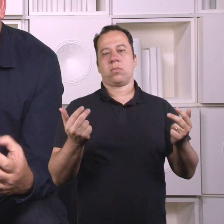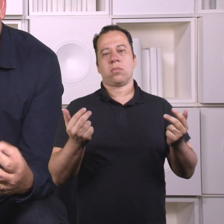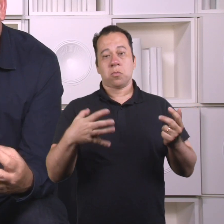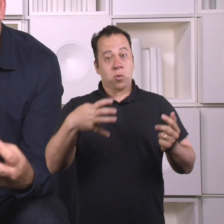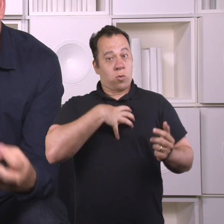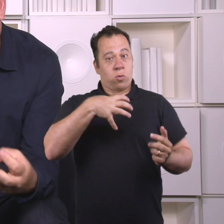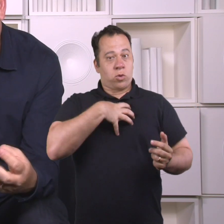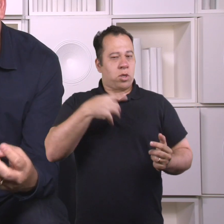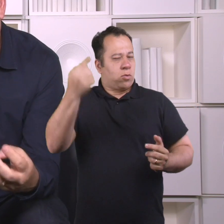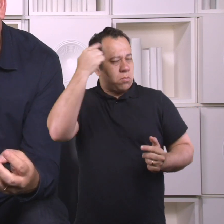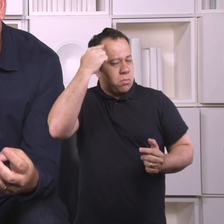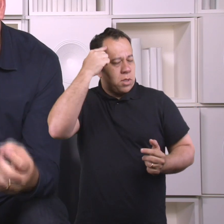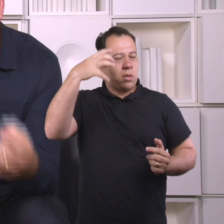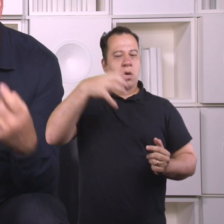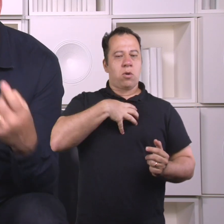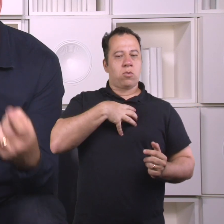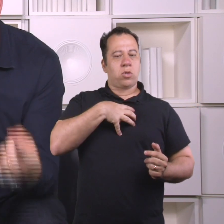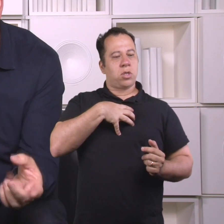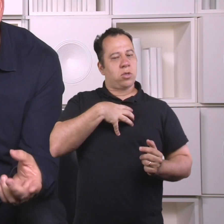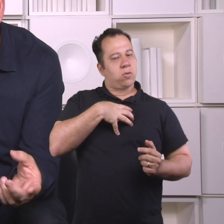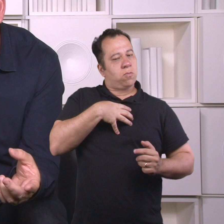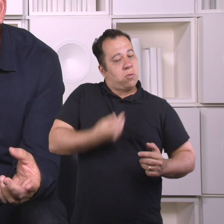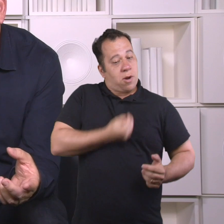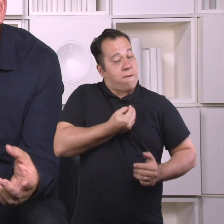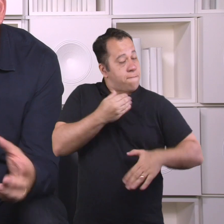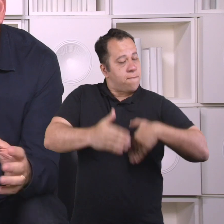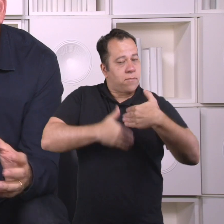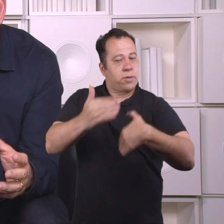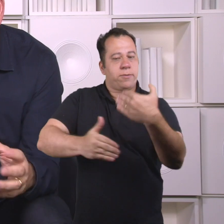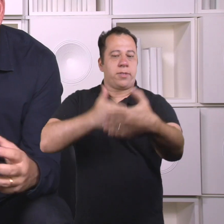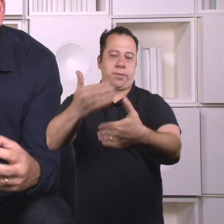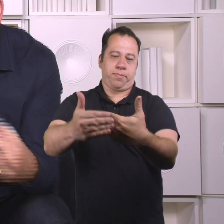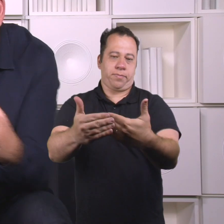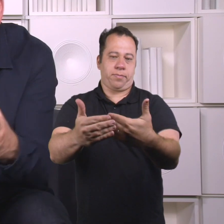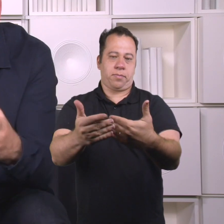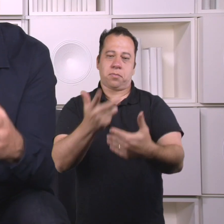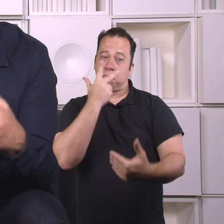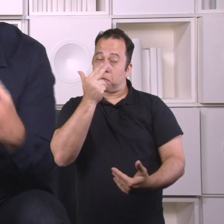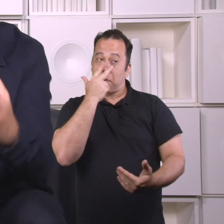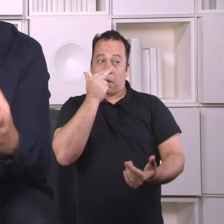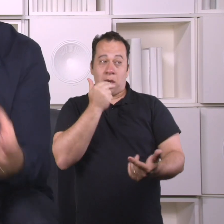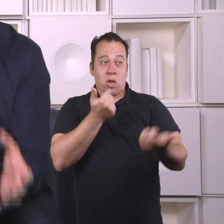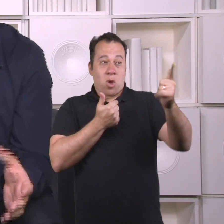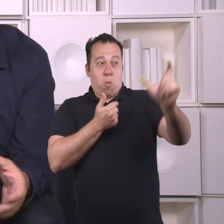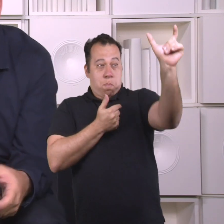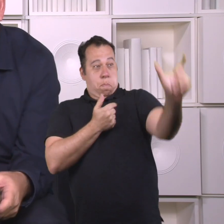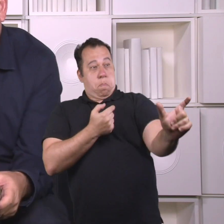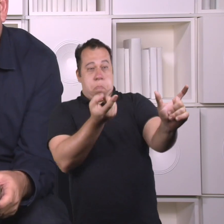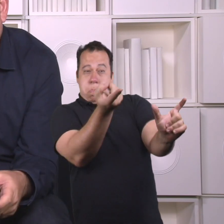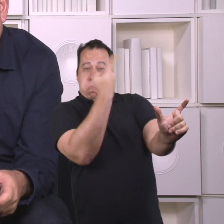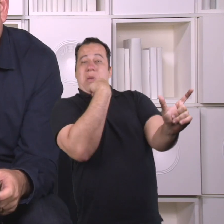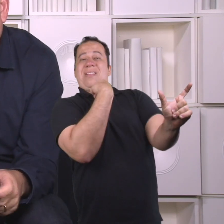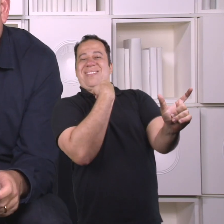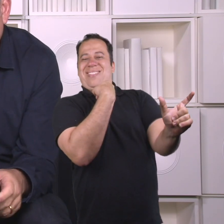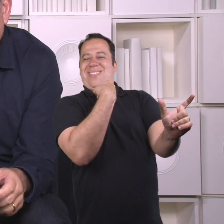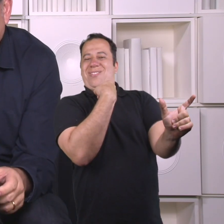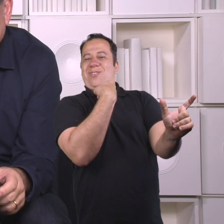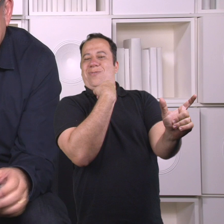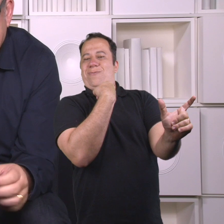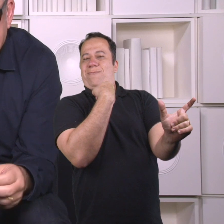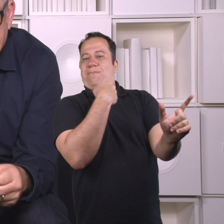alteram a nossa maneira de pensar, de sentir, de agir. Parece que é uma pessoa que está falando com a gente.